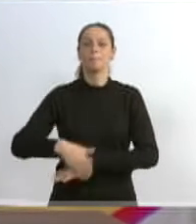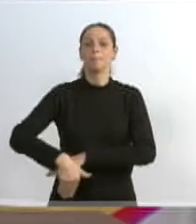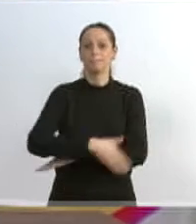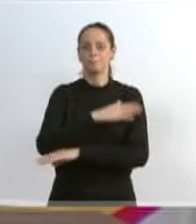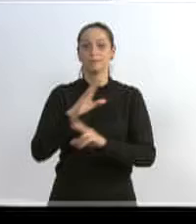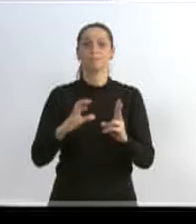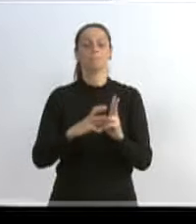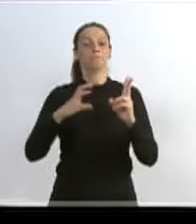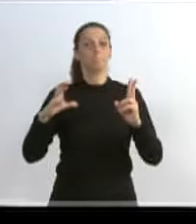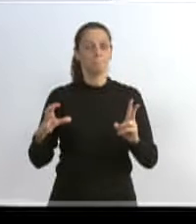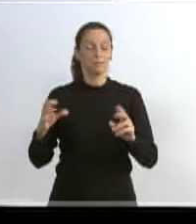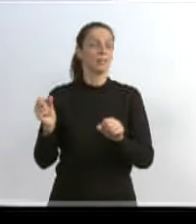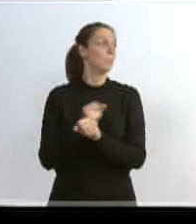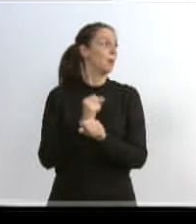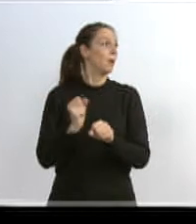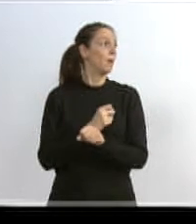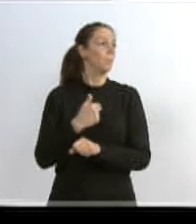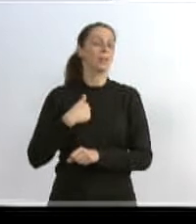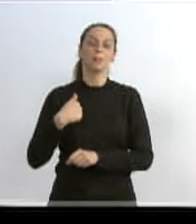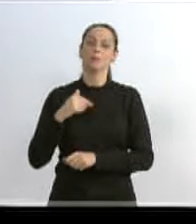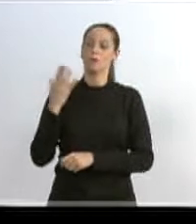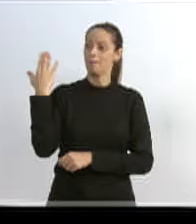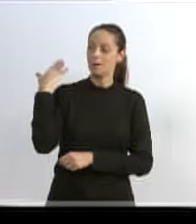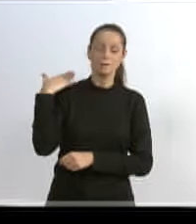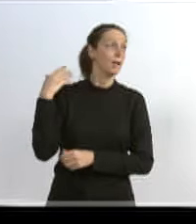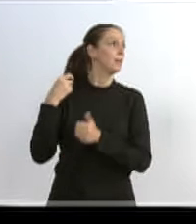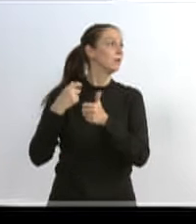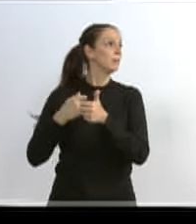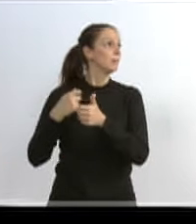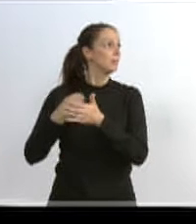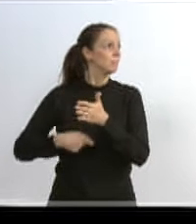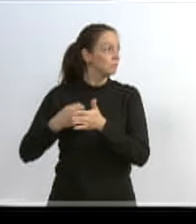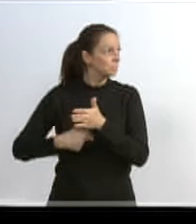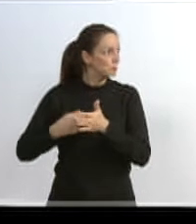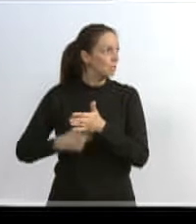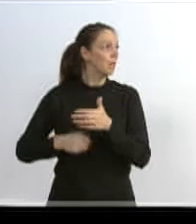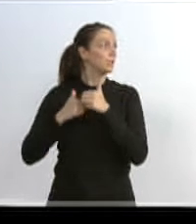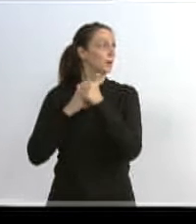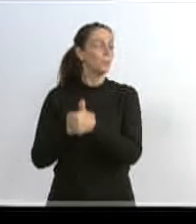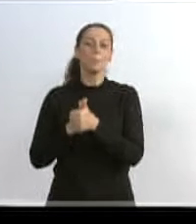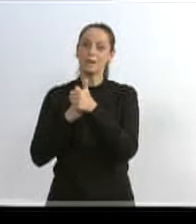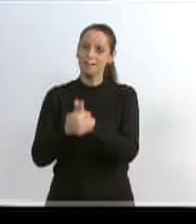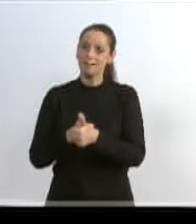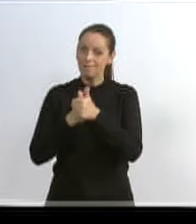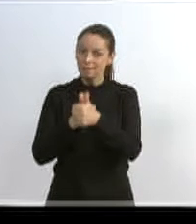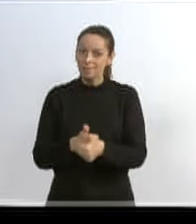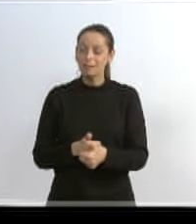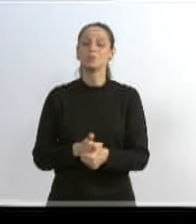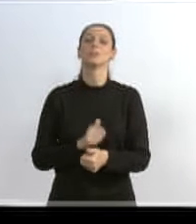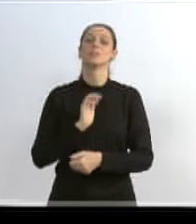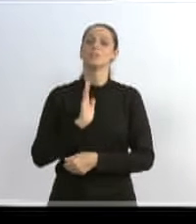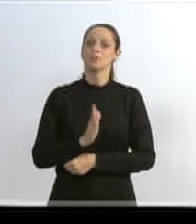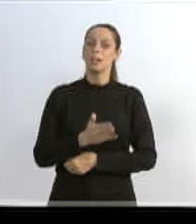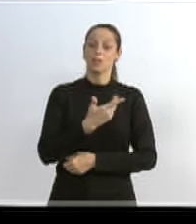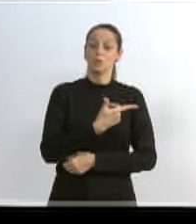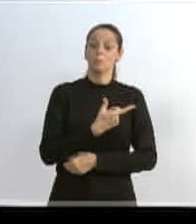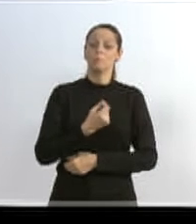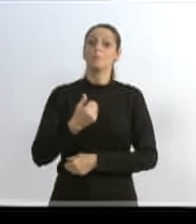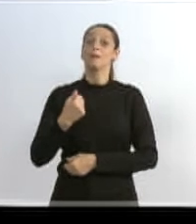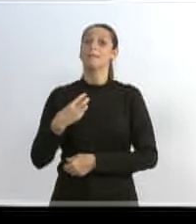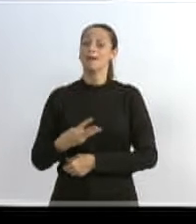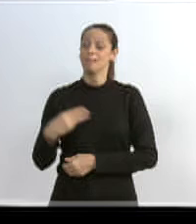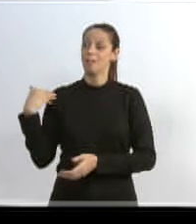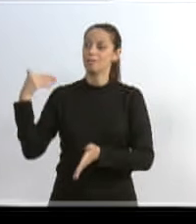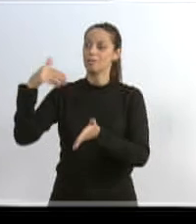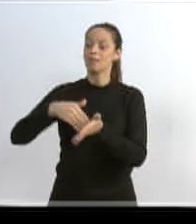grande obra que tem acompanhado desde o início aliás pela qual tem lutado como líder comunitário suplente de vereador e vereador desde 2013 aqui